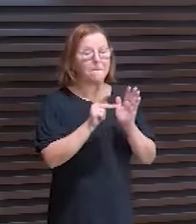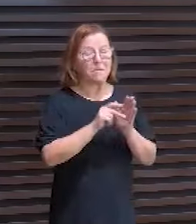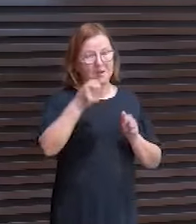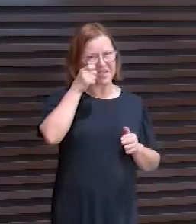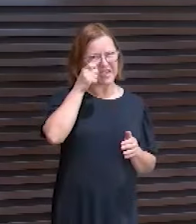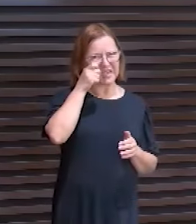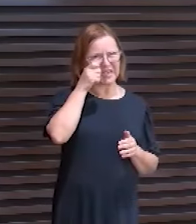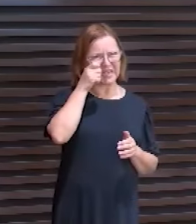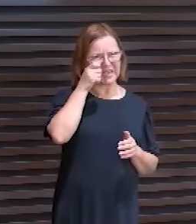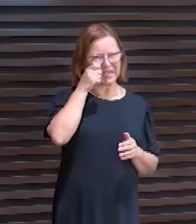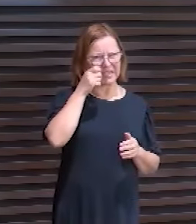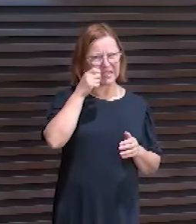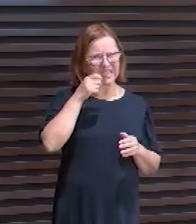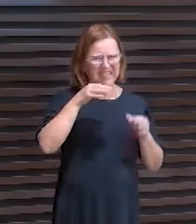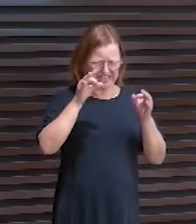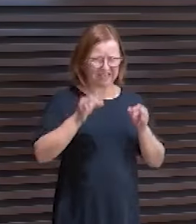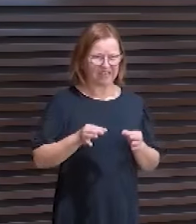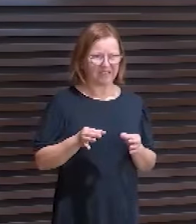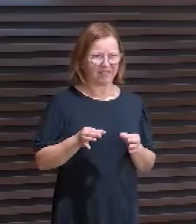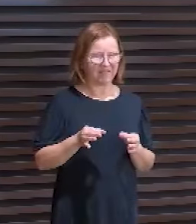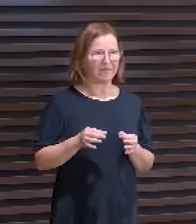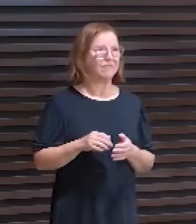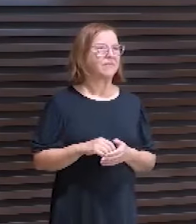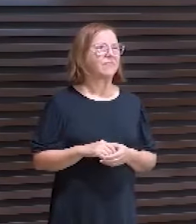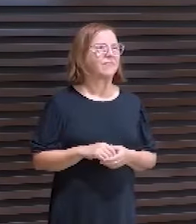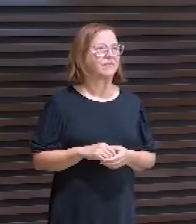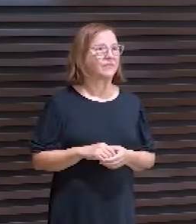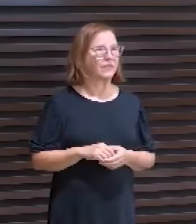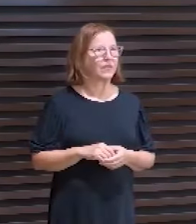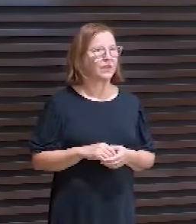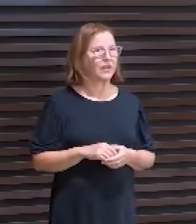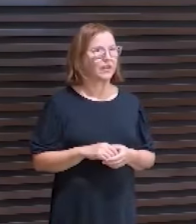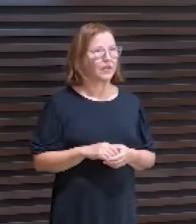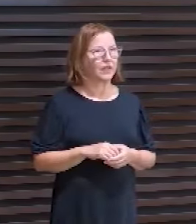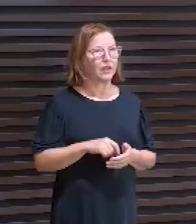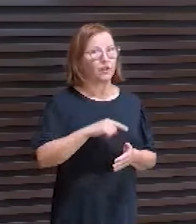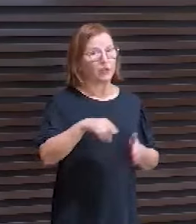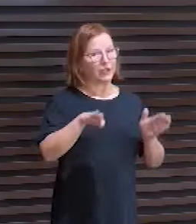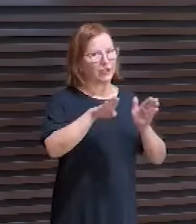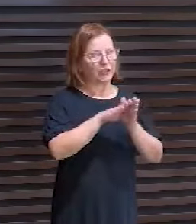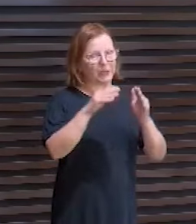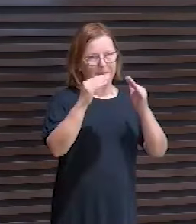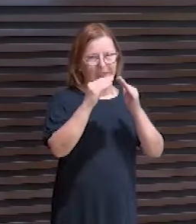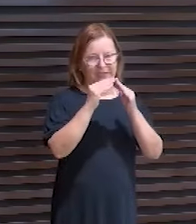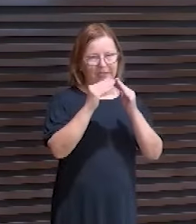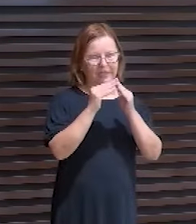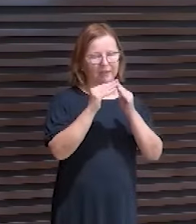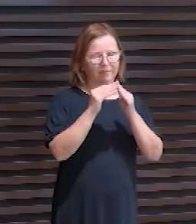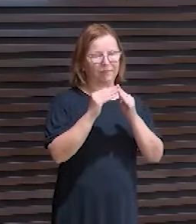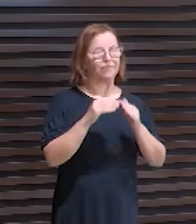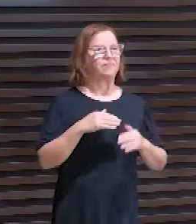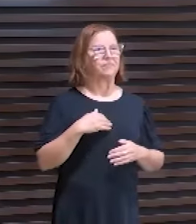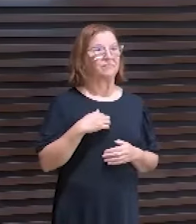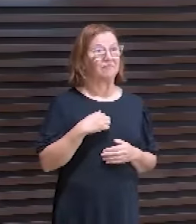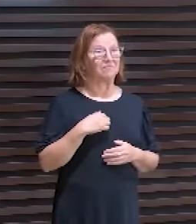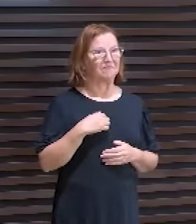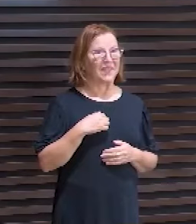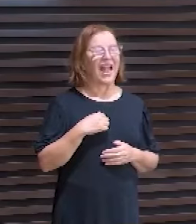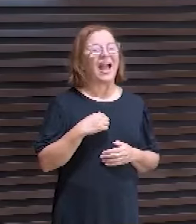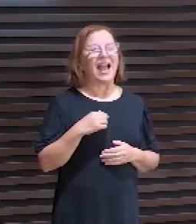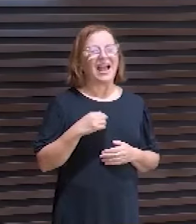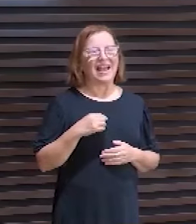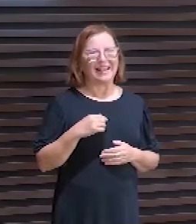isso acontecer você chega numa casa onde esses dias eu tive uma experiência